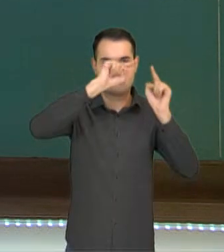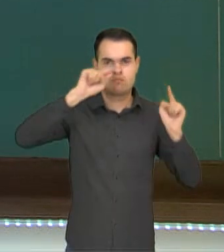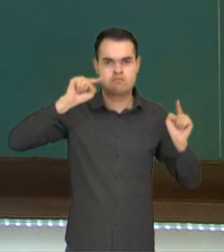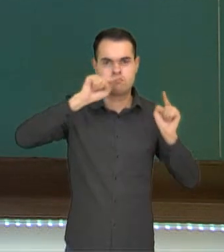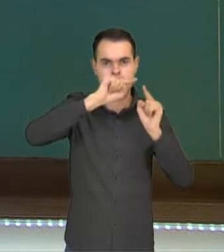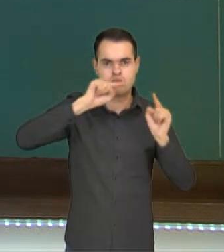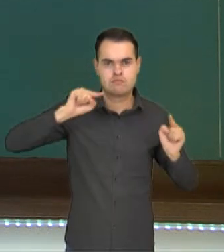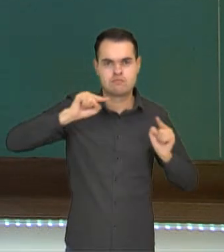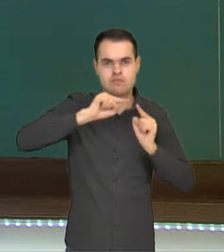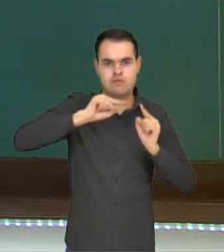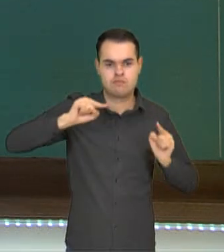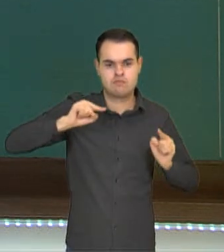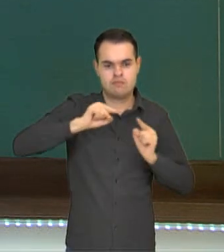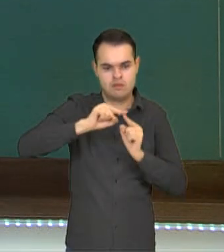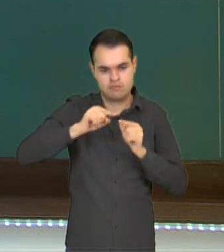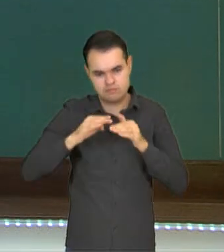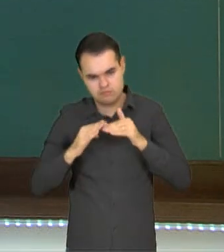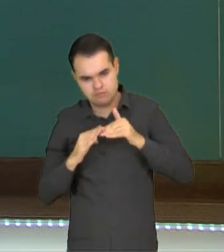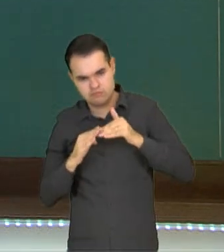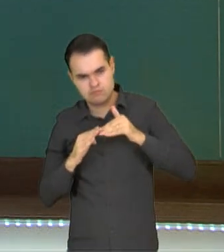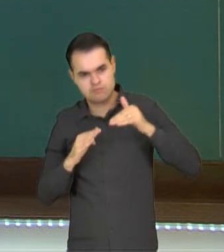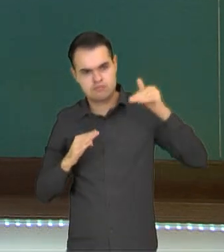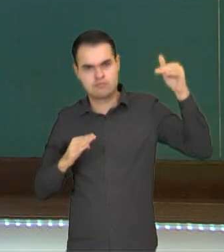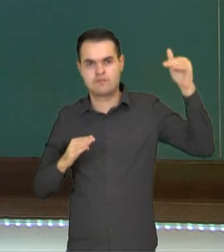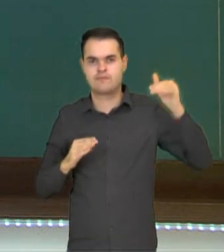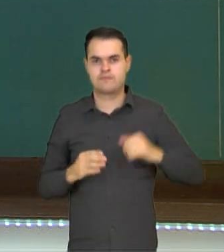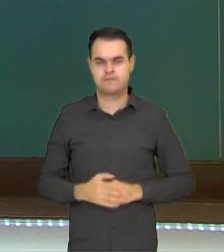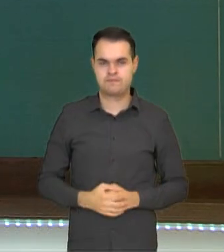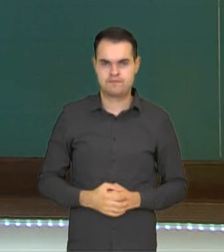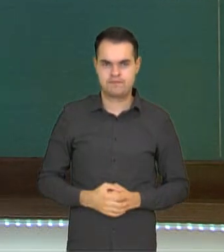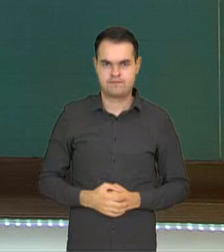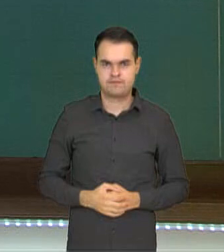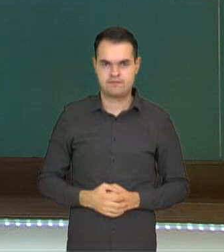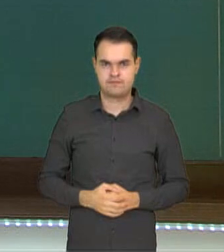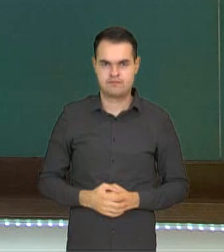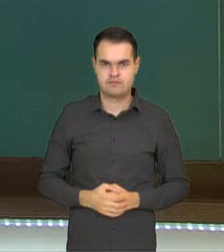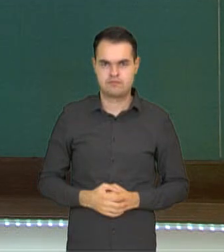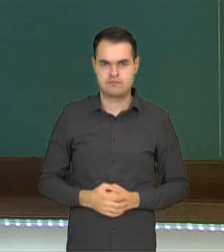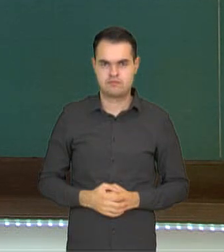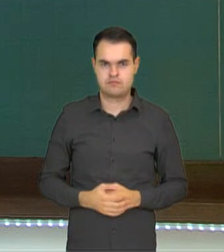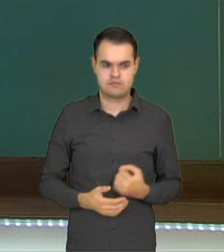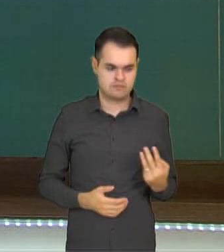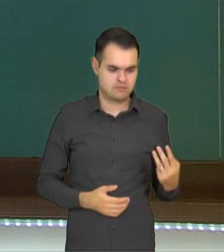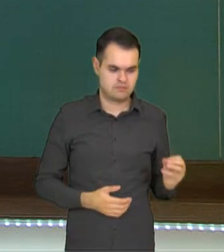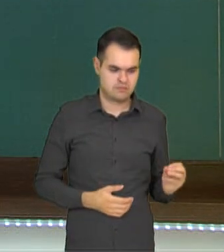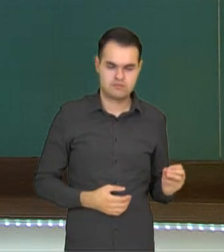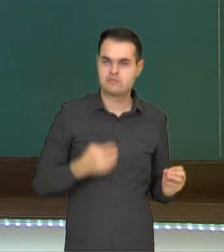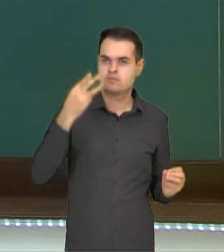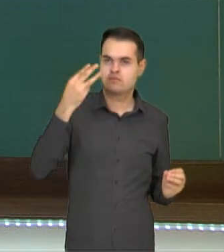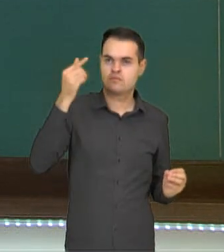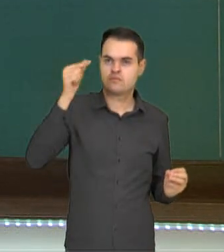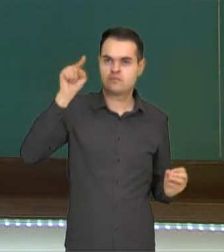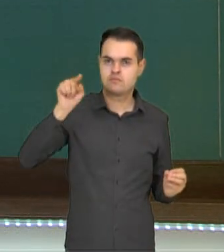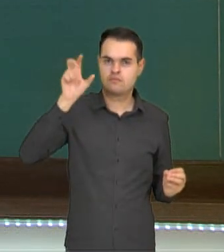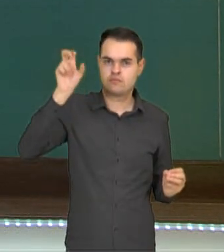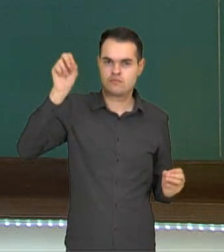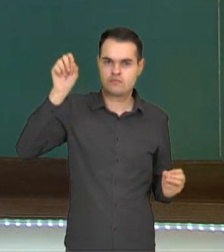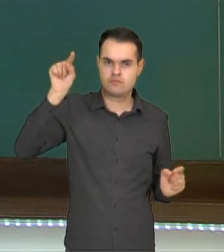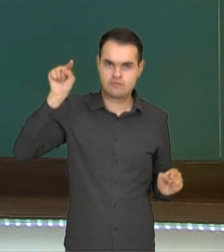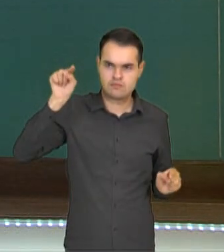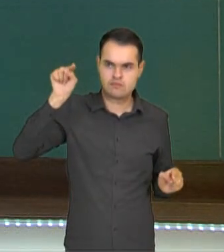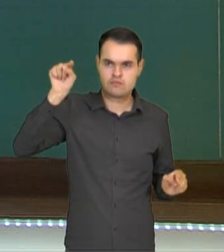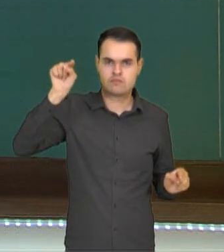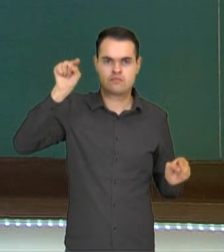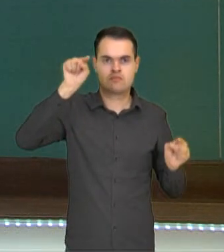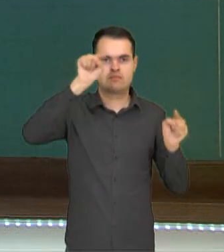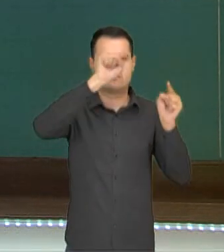marcando os pontos para eu construir essa reta, tá bom? E quando for 30, é 37,50. Então, fui lá, coloquei 30, então